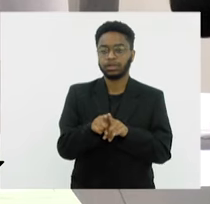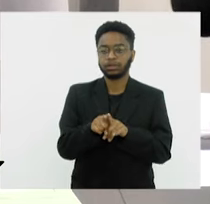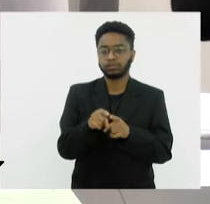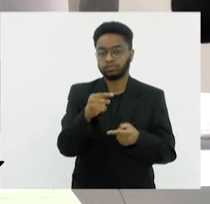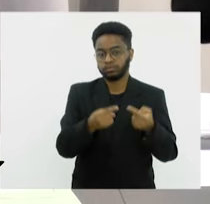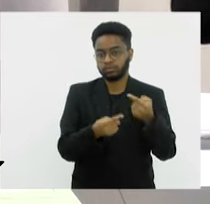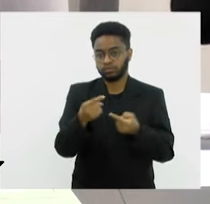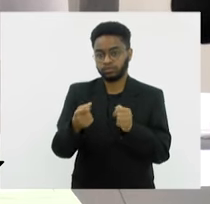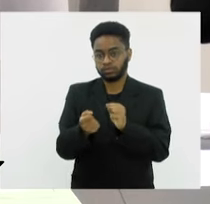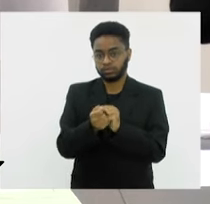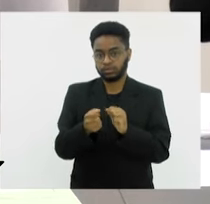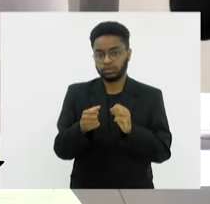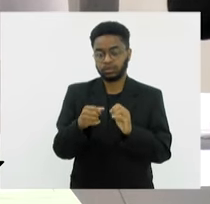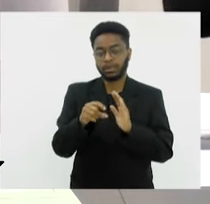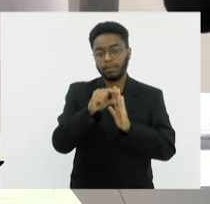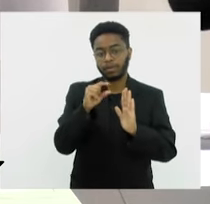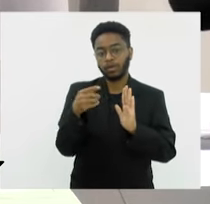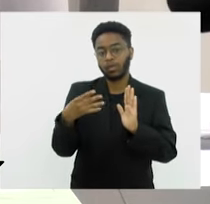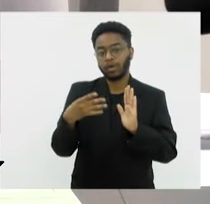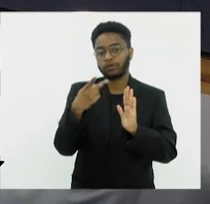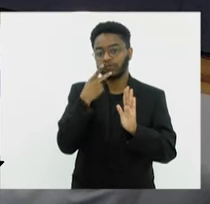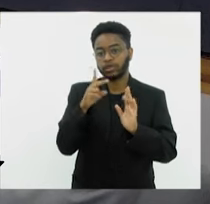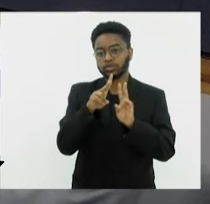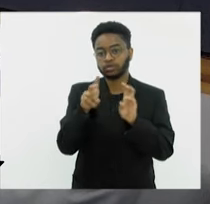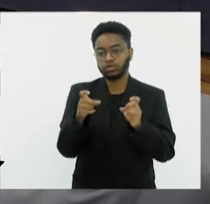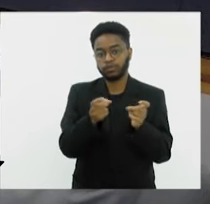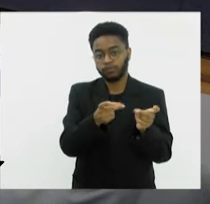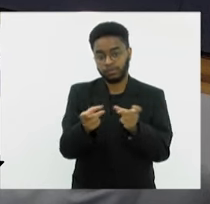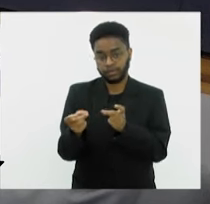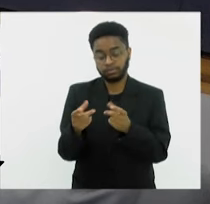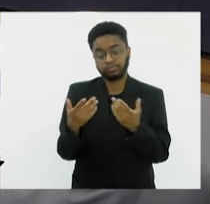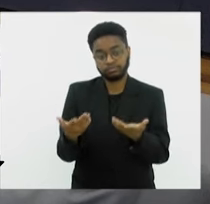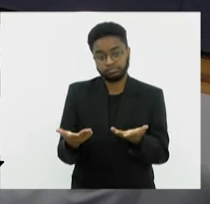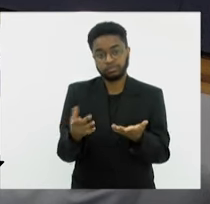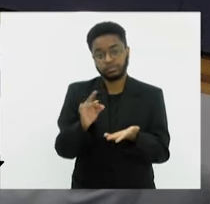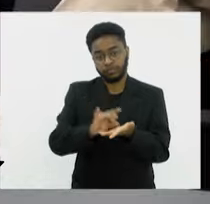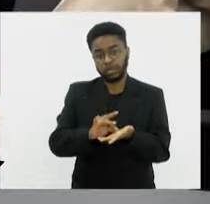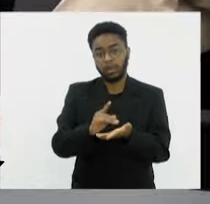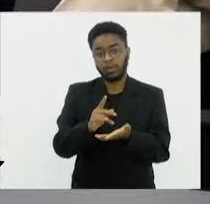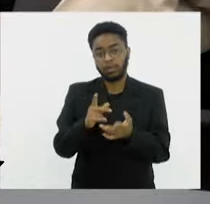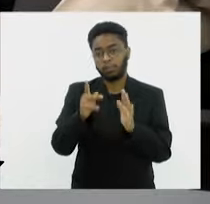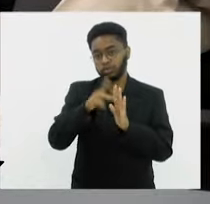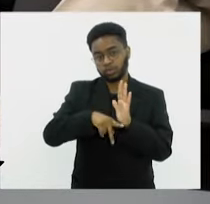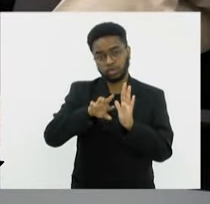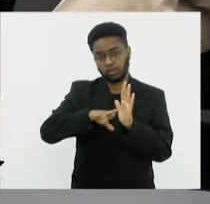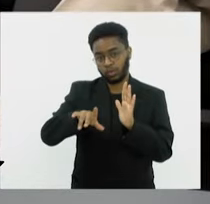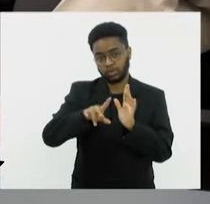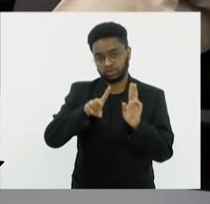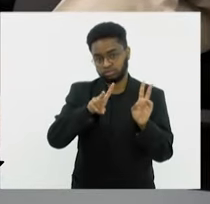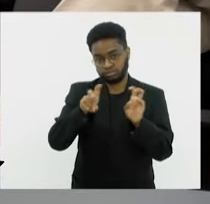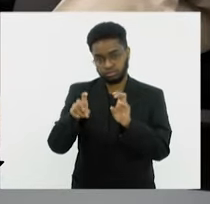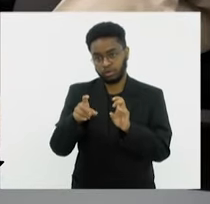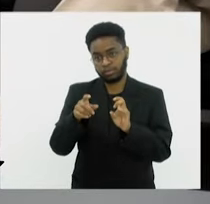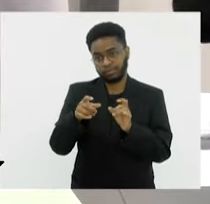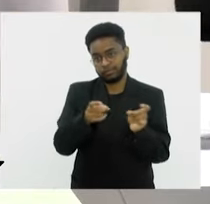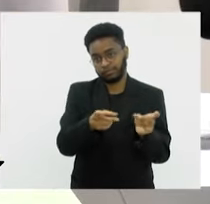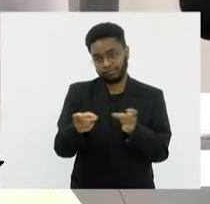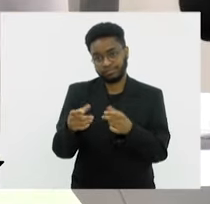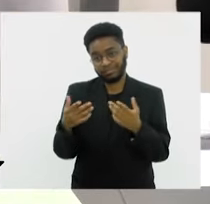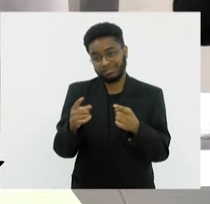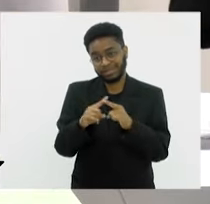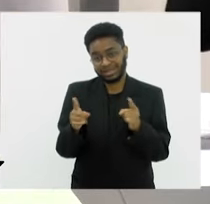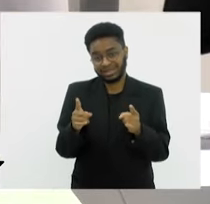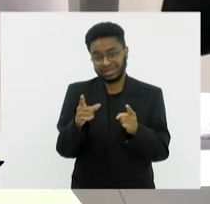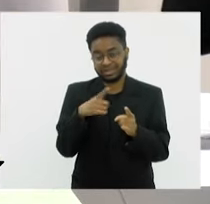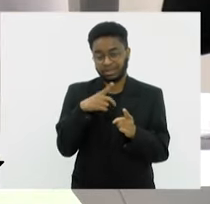discussão. O parágrafo 4º fala em comercialização, e, de fato, o projeto não trata de comercialização. Eu digo uma interpretação